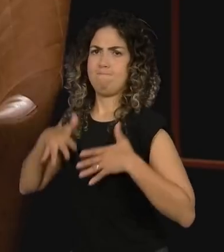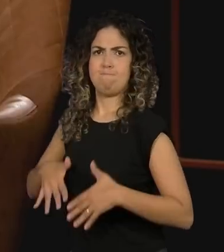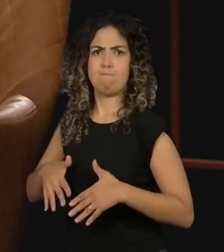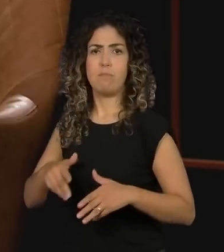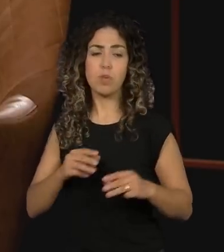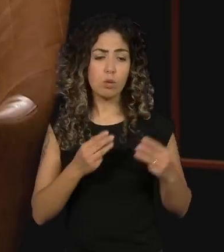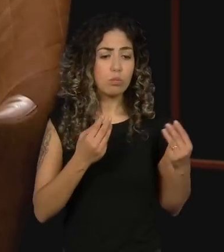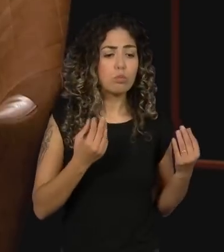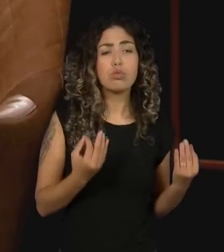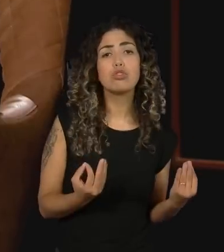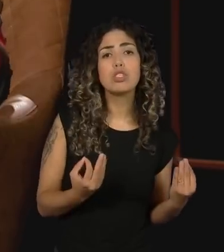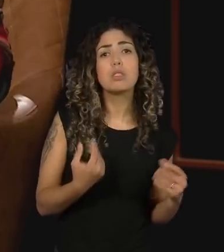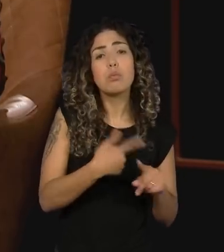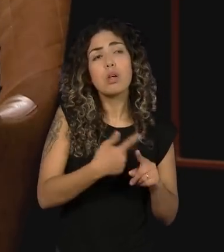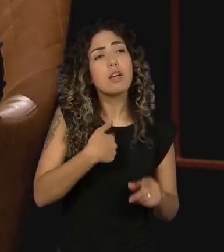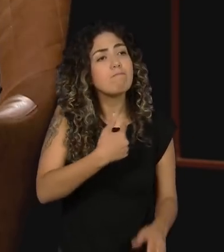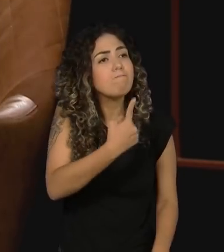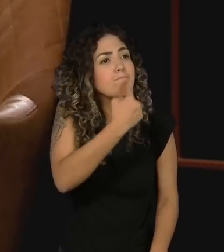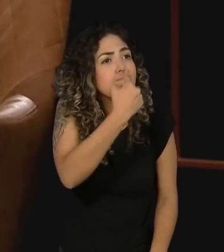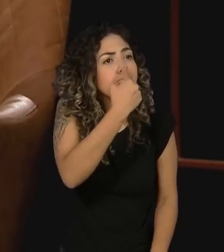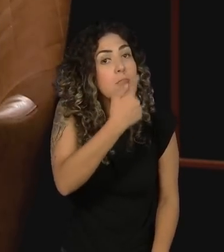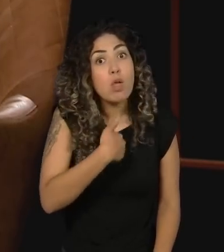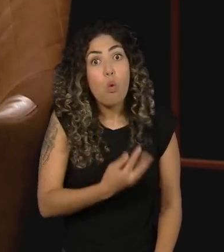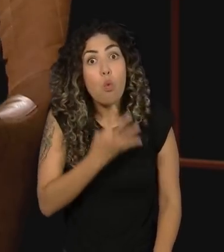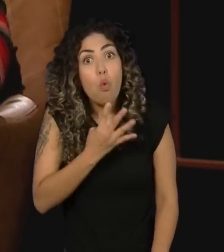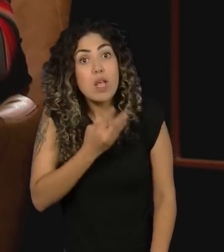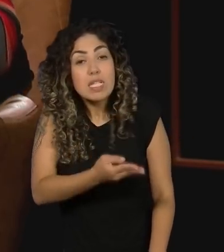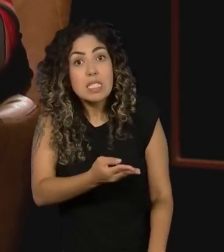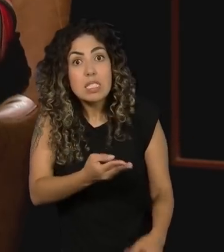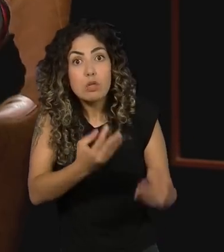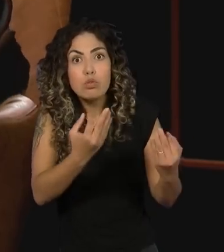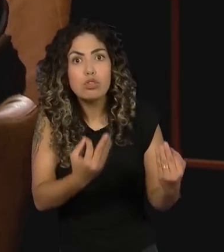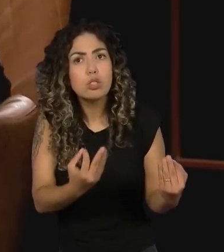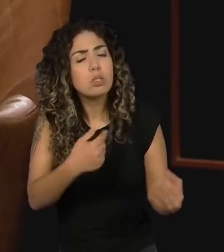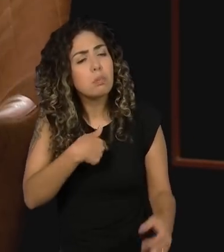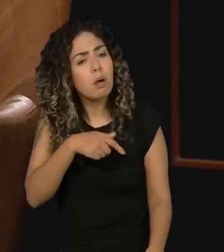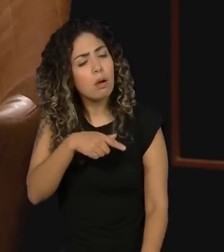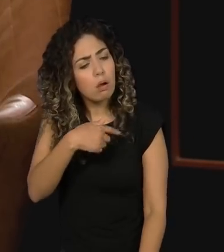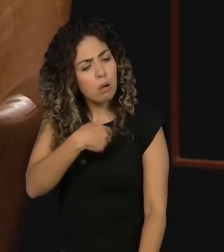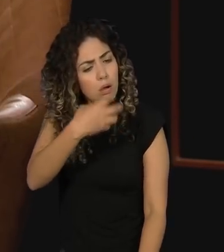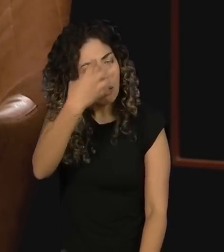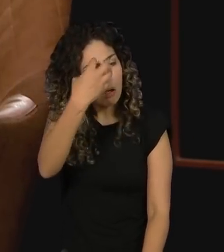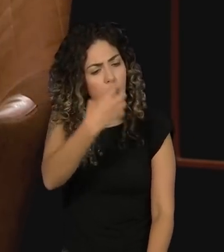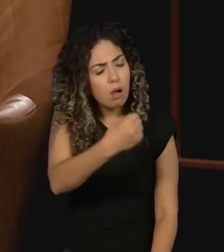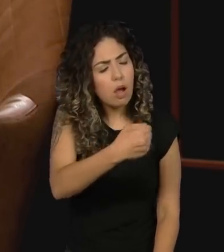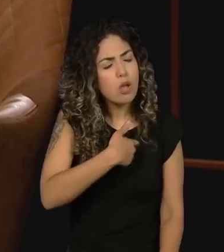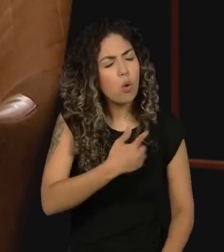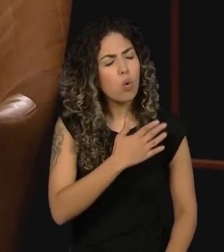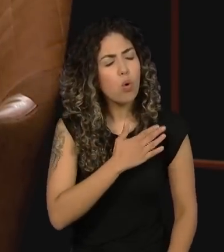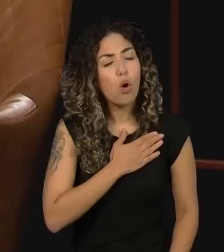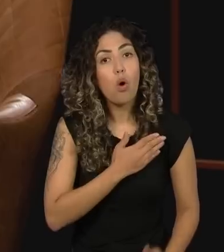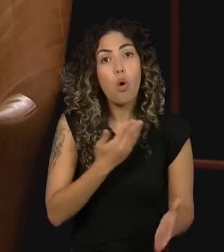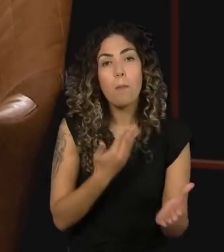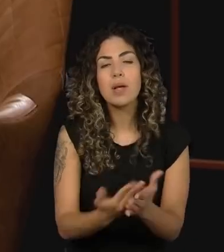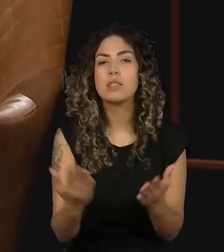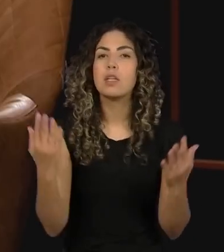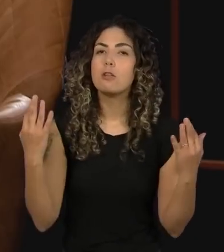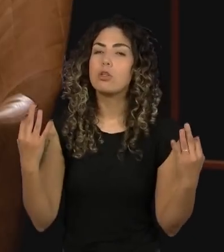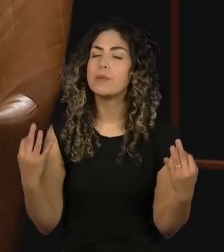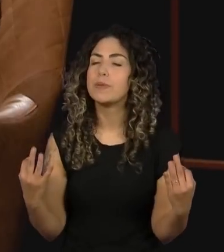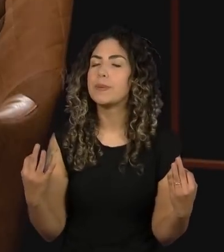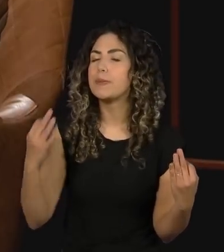estrada. Conheci o budismo, me apaixonei, fui iniciada na meditação budista no templo, num